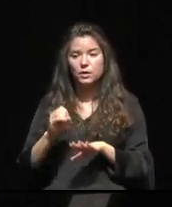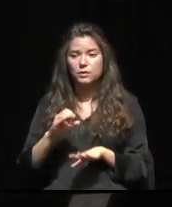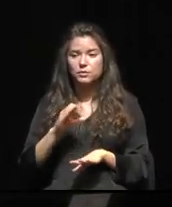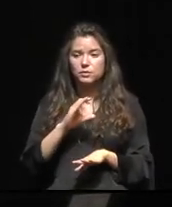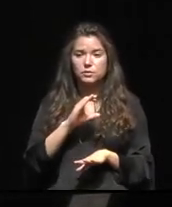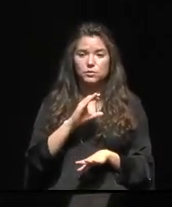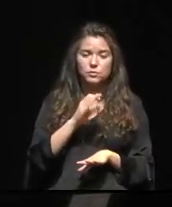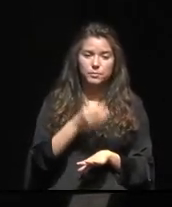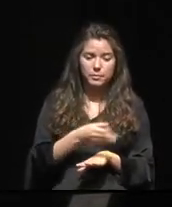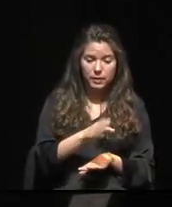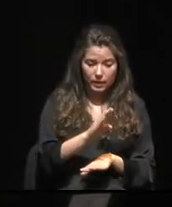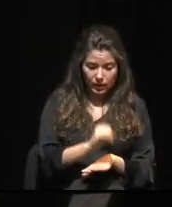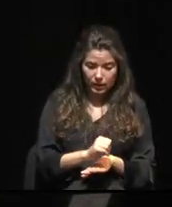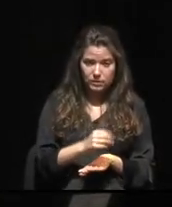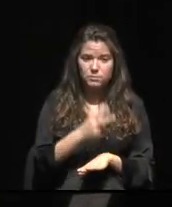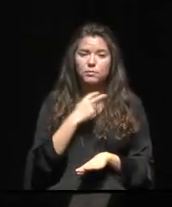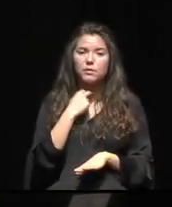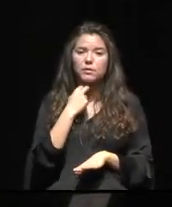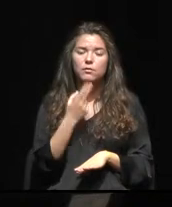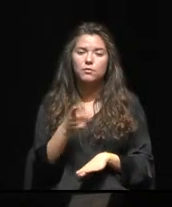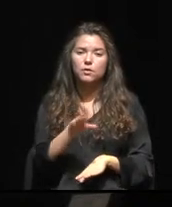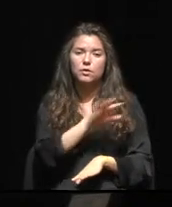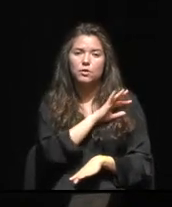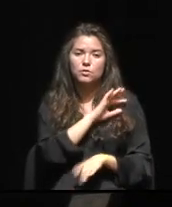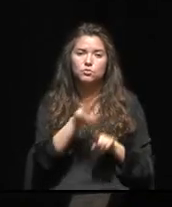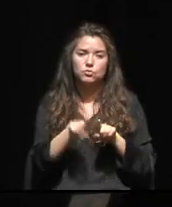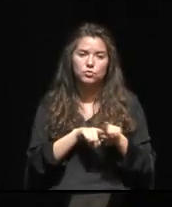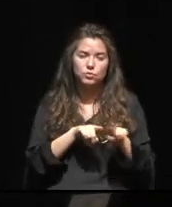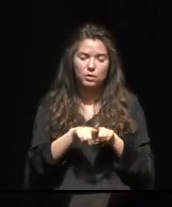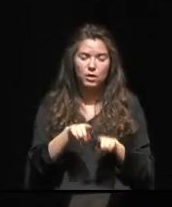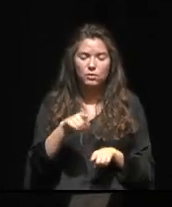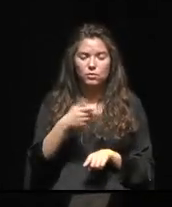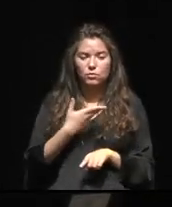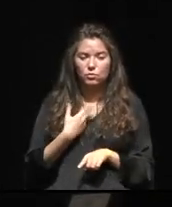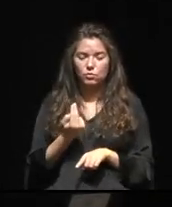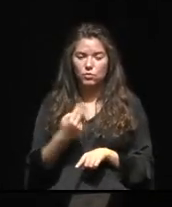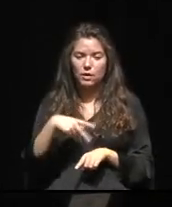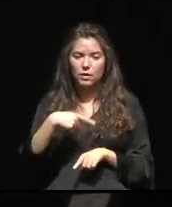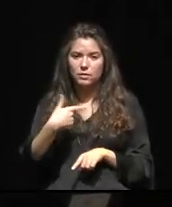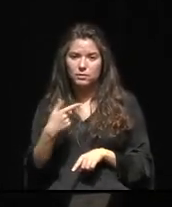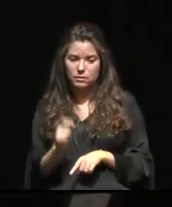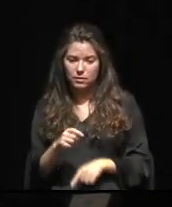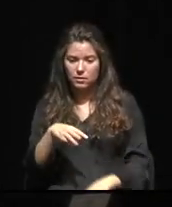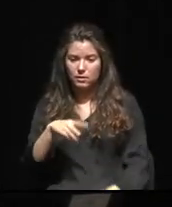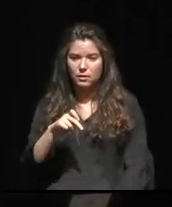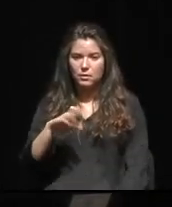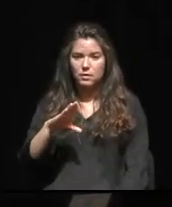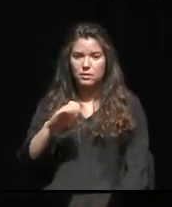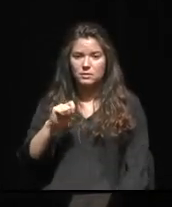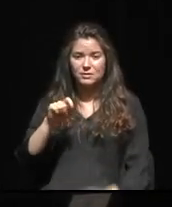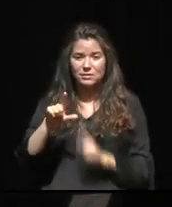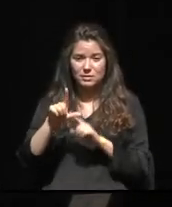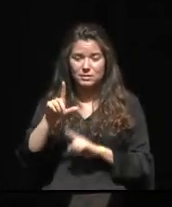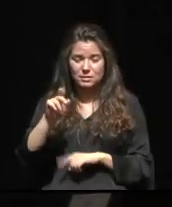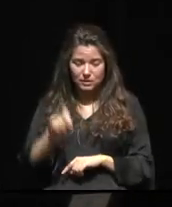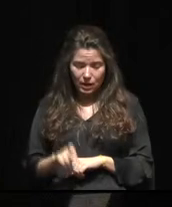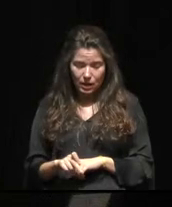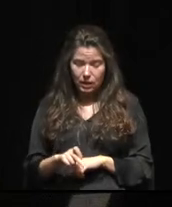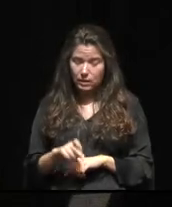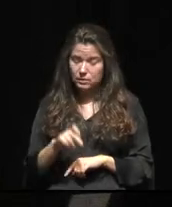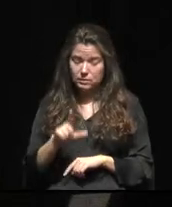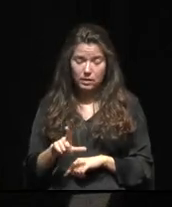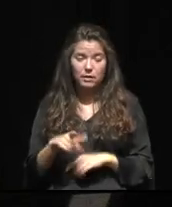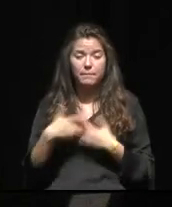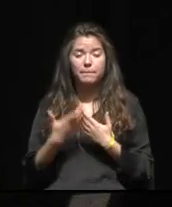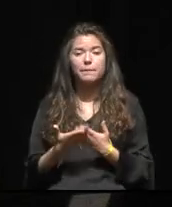socialista pela voz do deputado Municipal Duarte Marçal senhor Deputado h eu creio que em